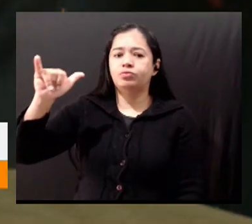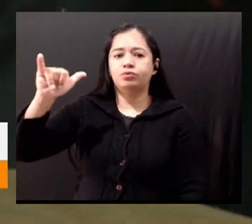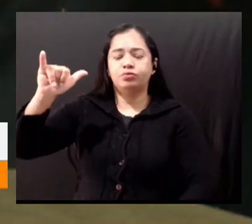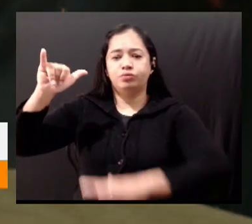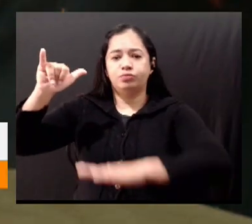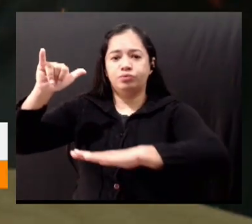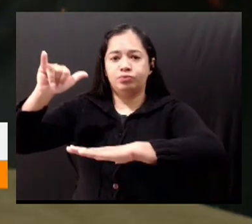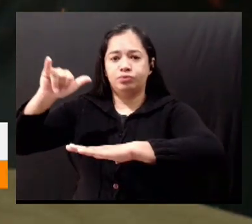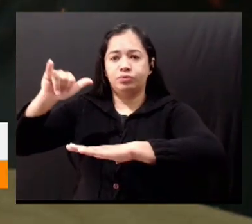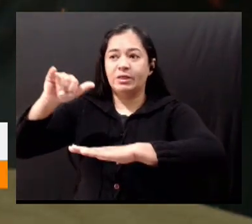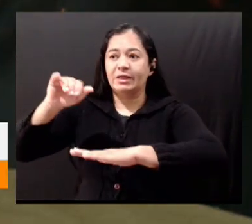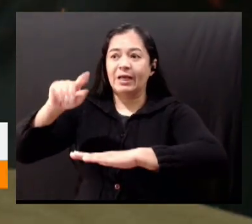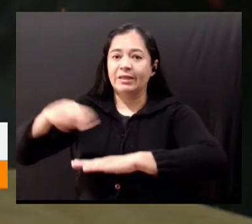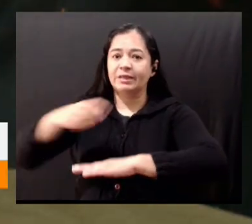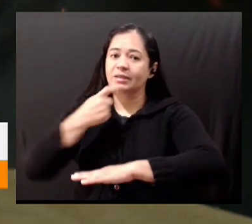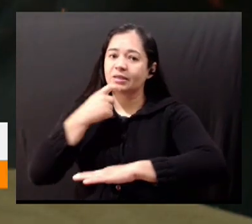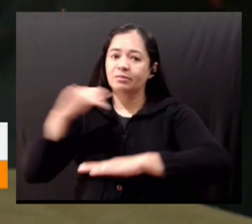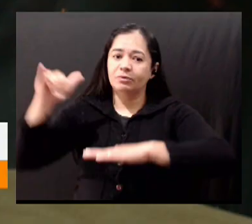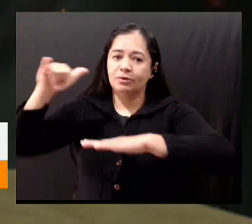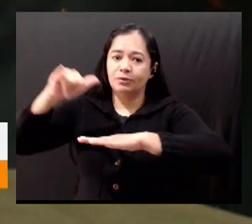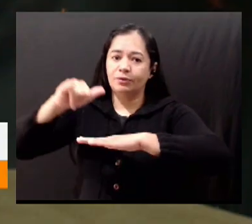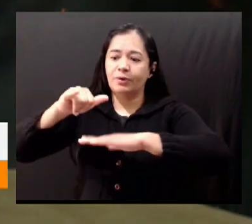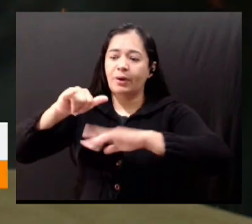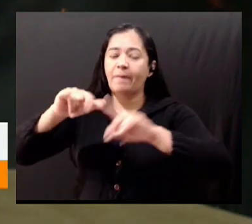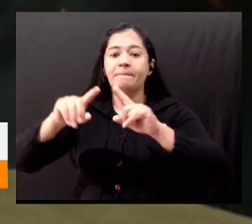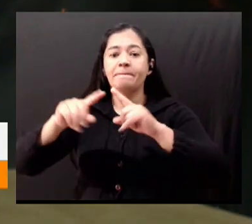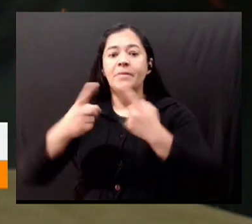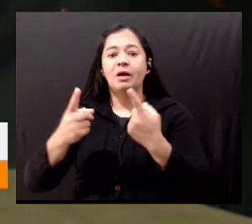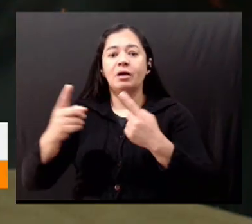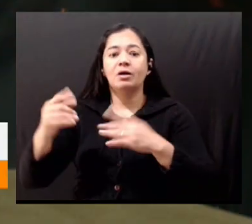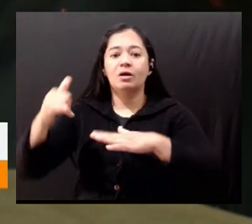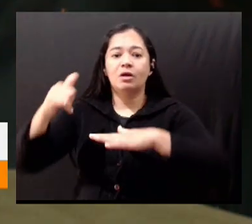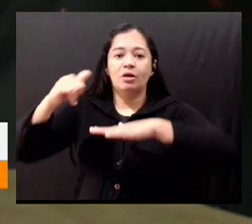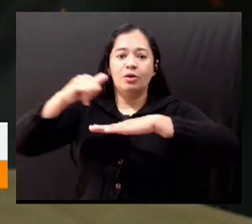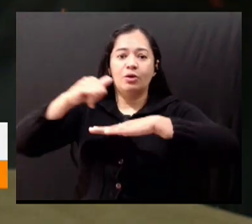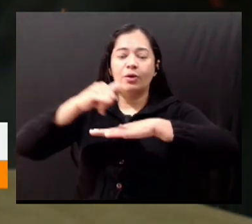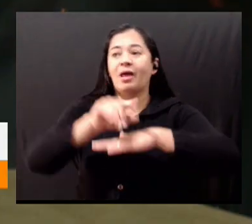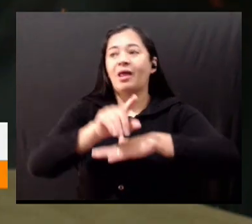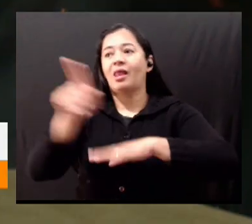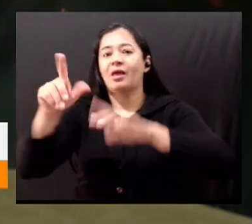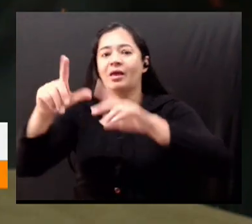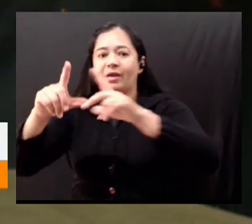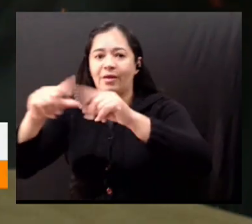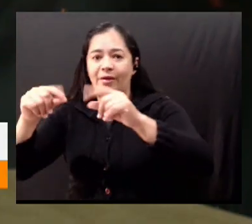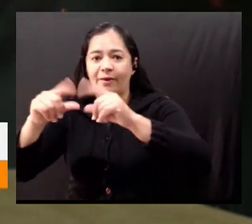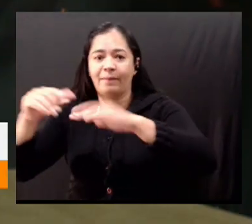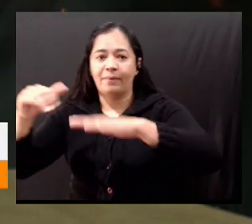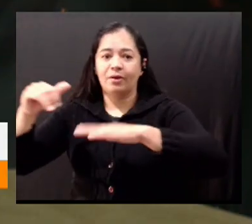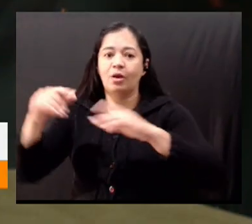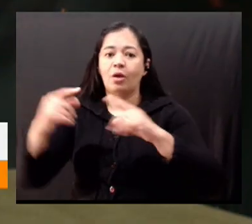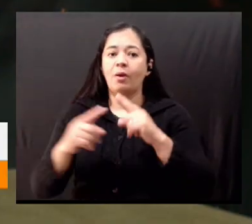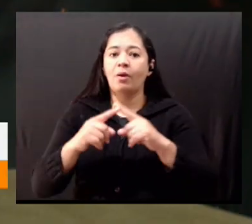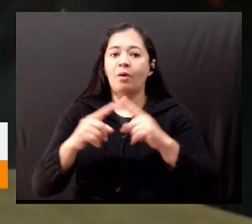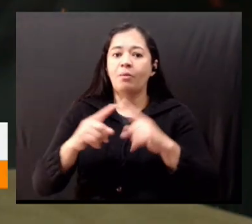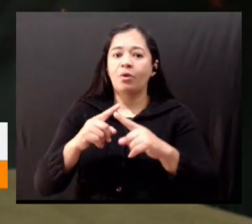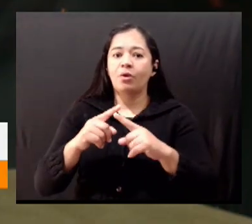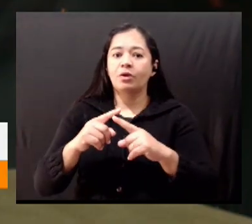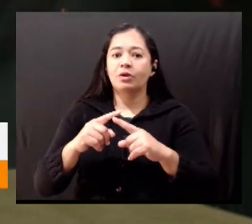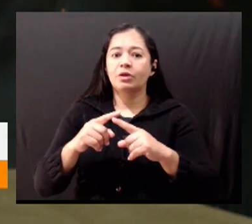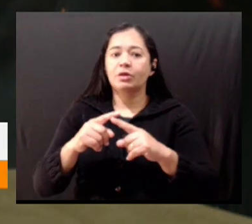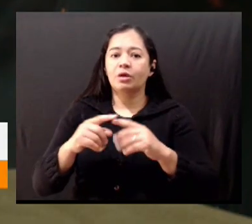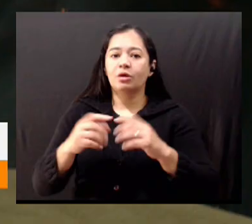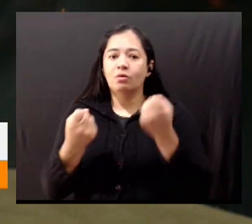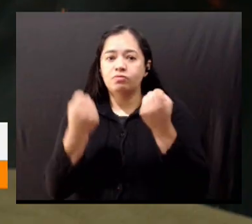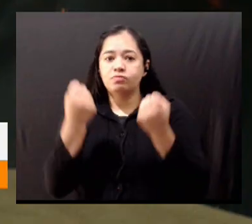Campinas e ele acabou pousando em Brasília. O piloto Mayday, Mayday, Mayday, o que aconteceu? Ele teve que fazer um pouso